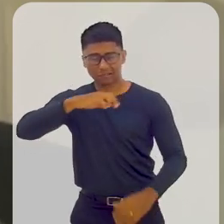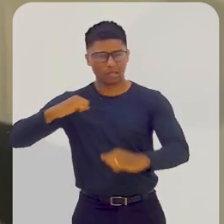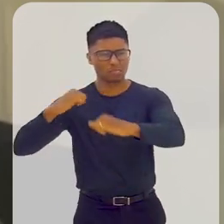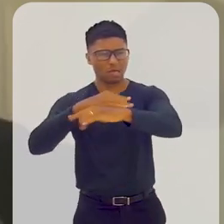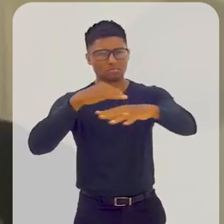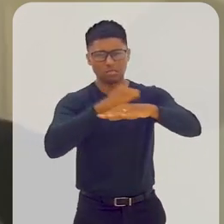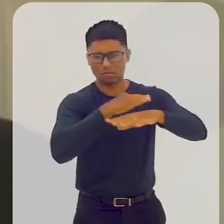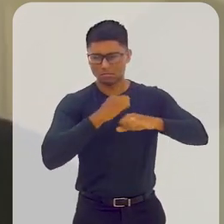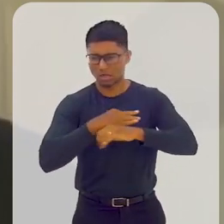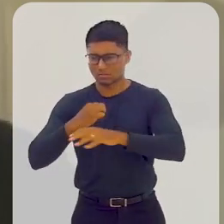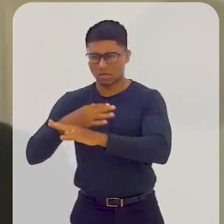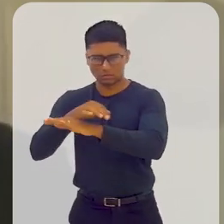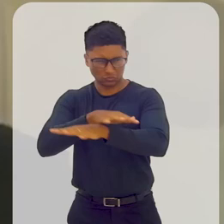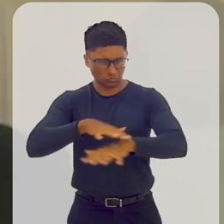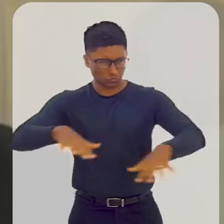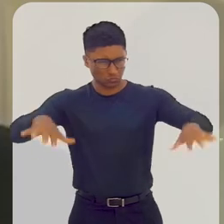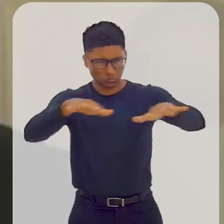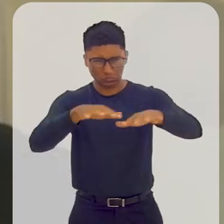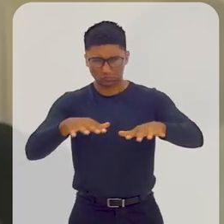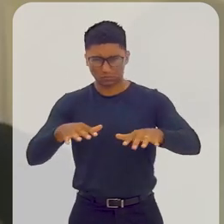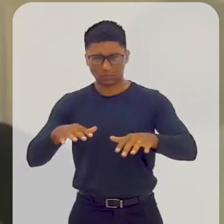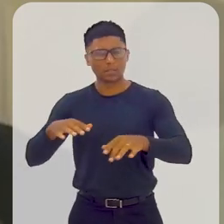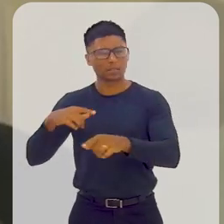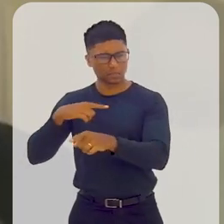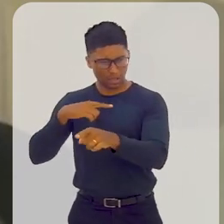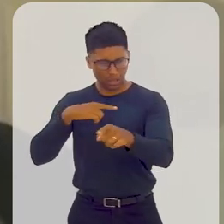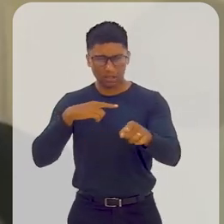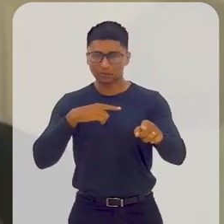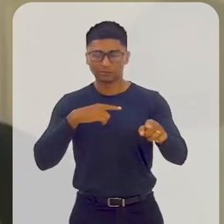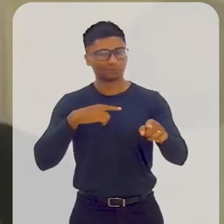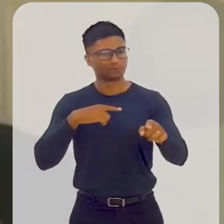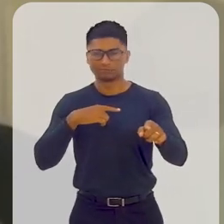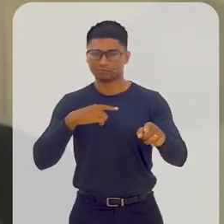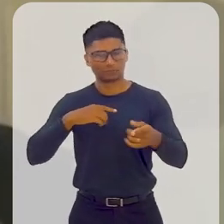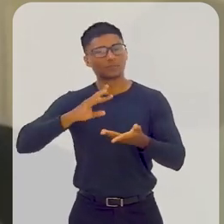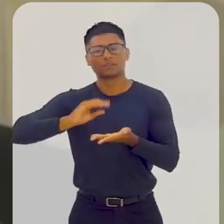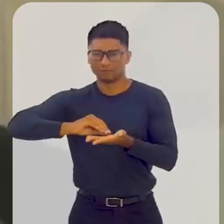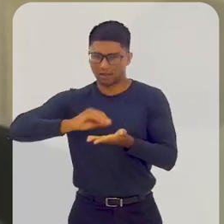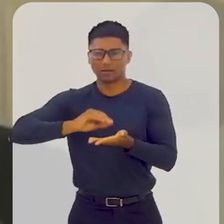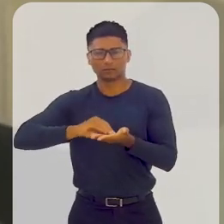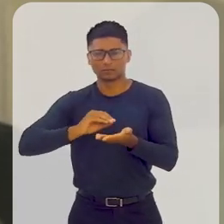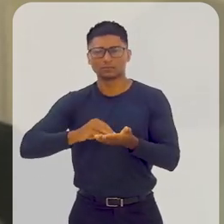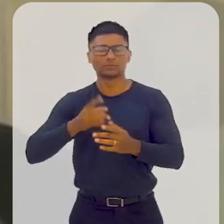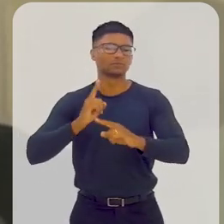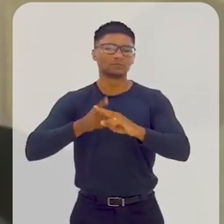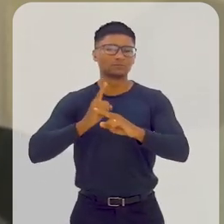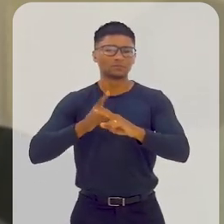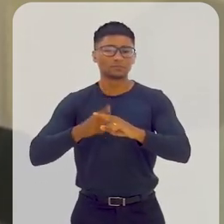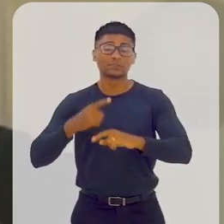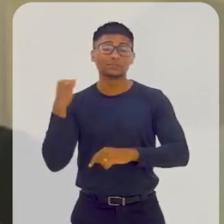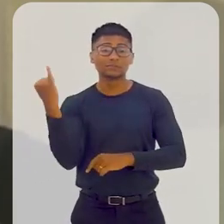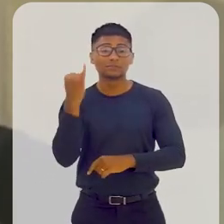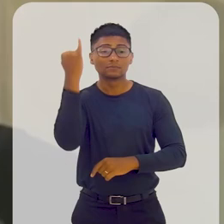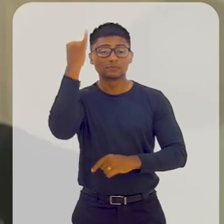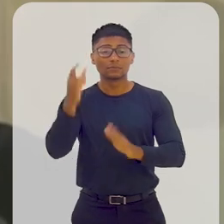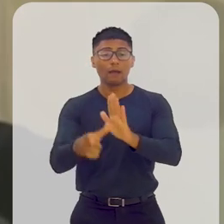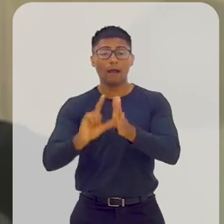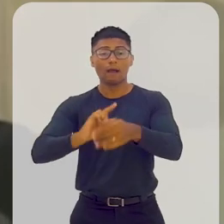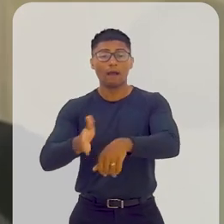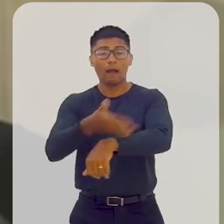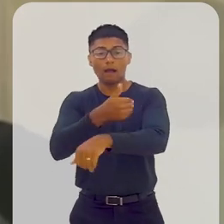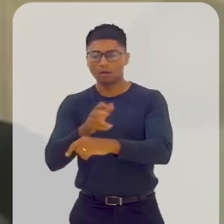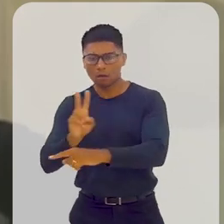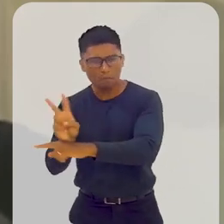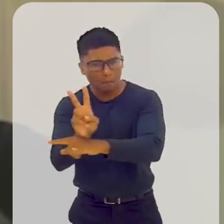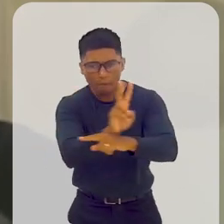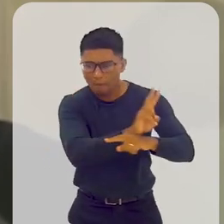nos municípios, mesmo no município do Rio de Janeiro, né? Para se fazer um trabalho de prevenção. As